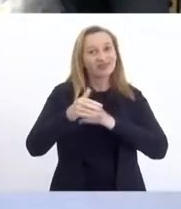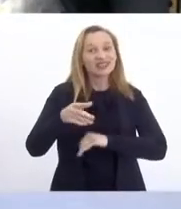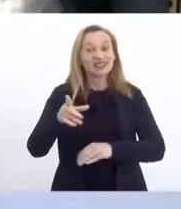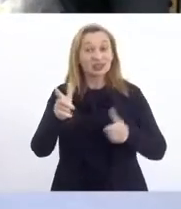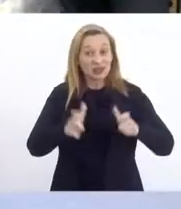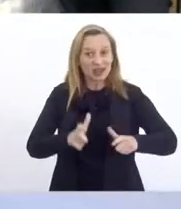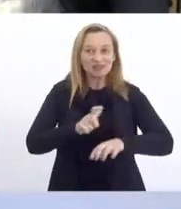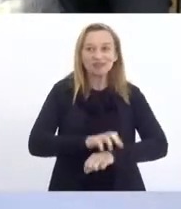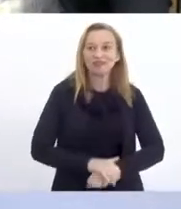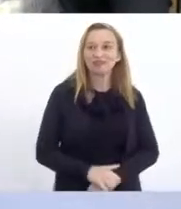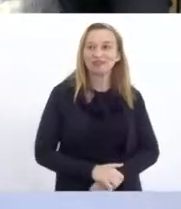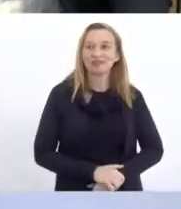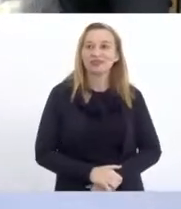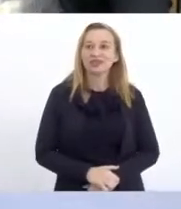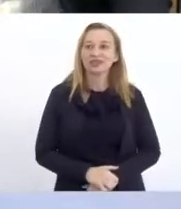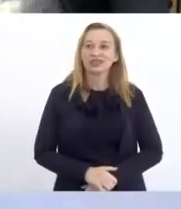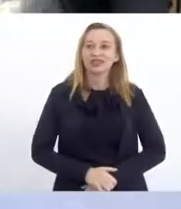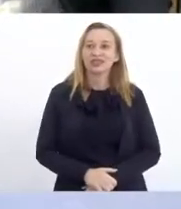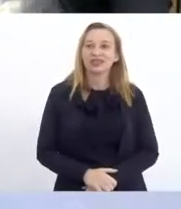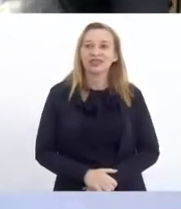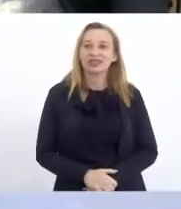região.